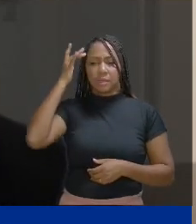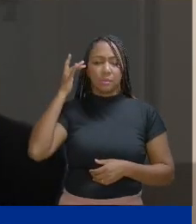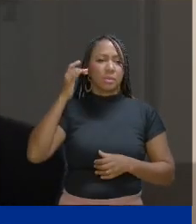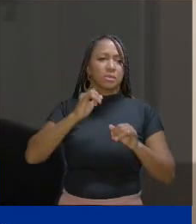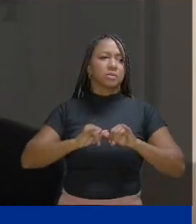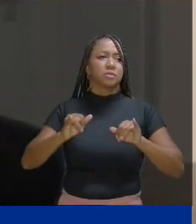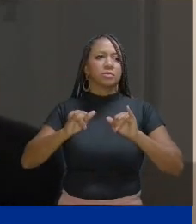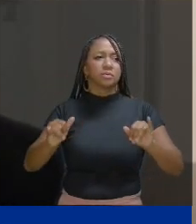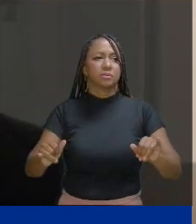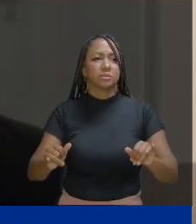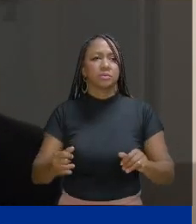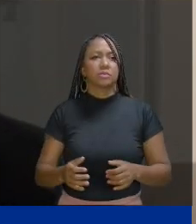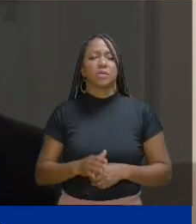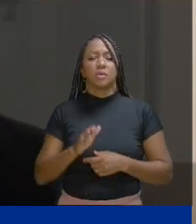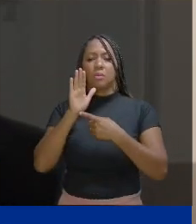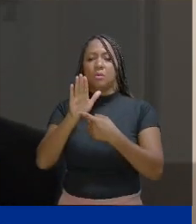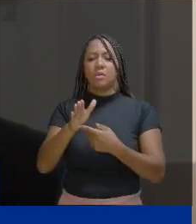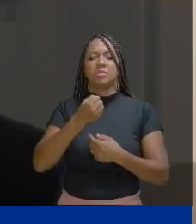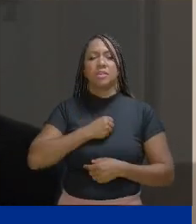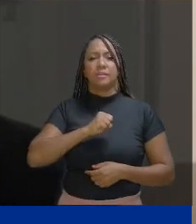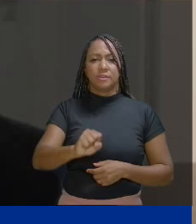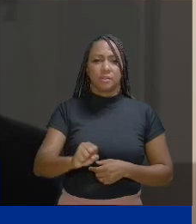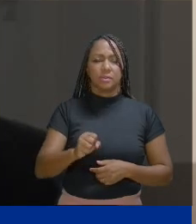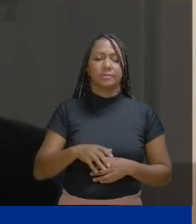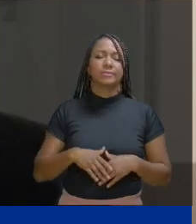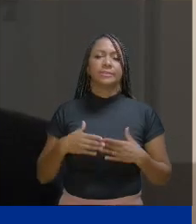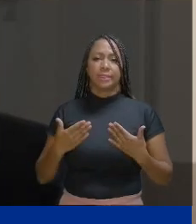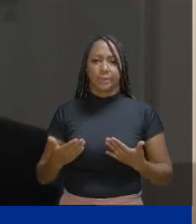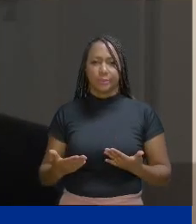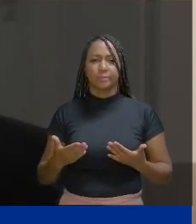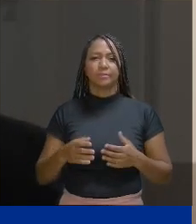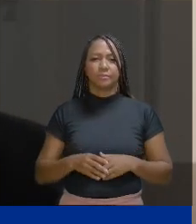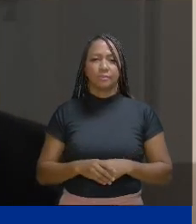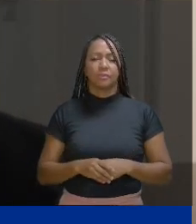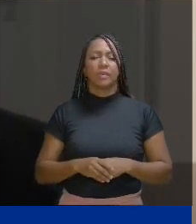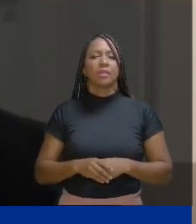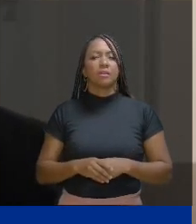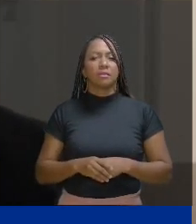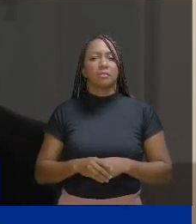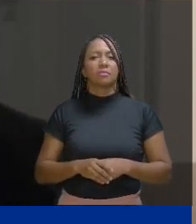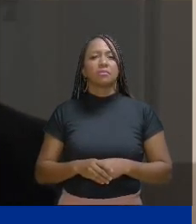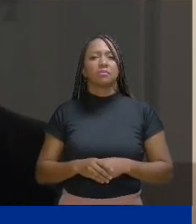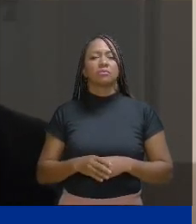da campanha, como apresenta a defesa. Pois bem, a gente vai